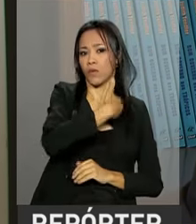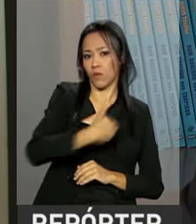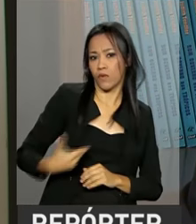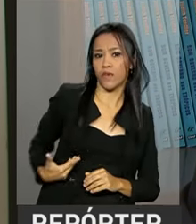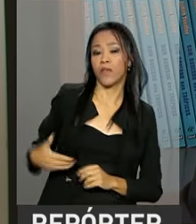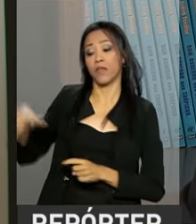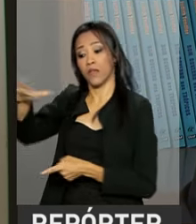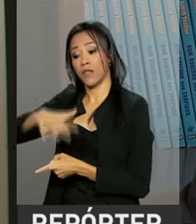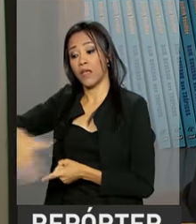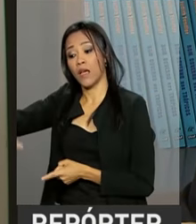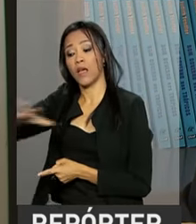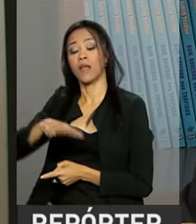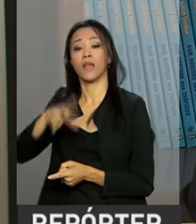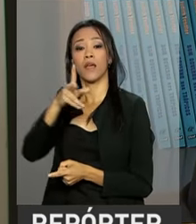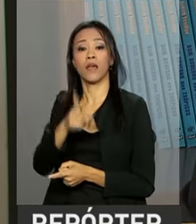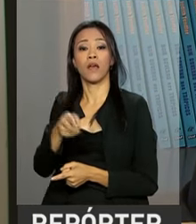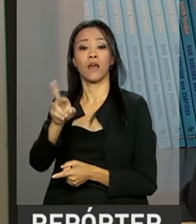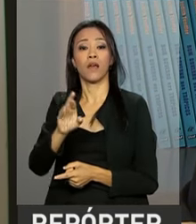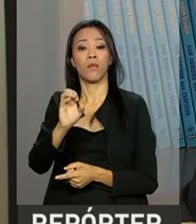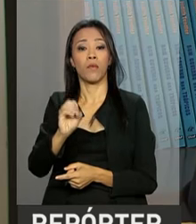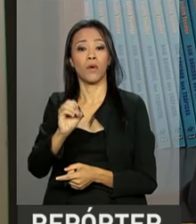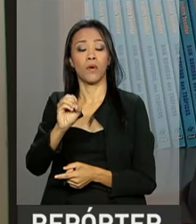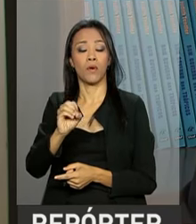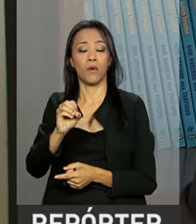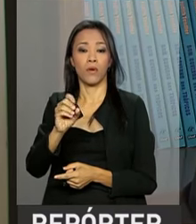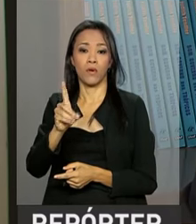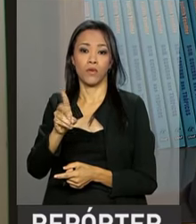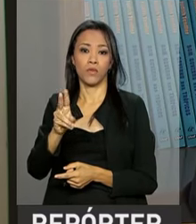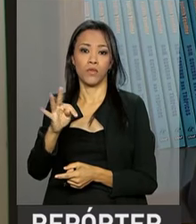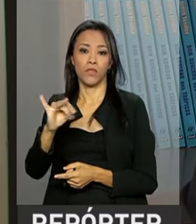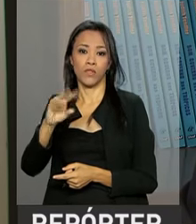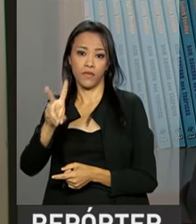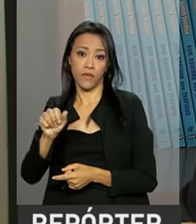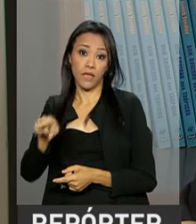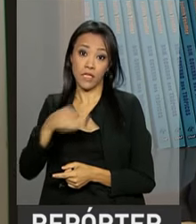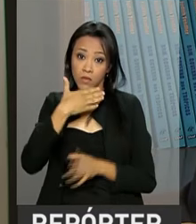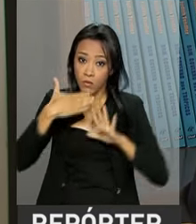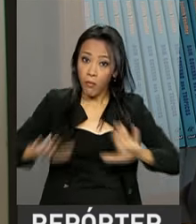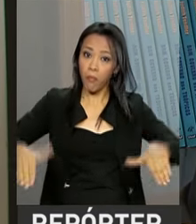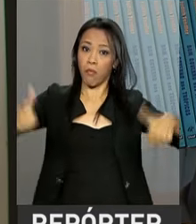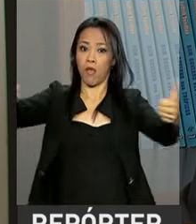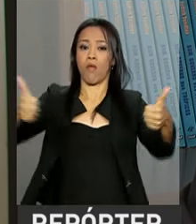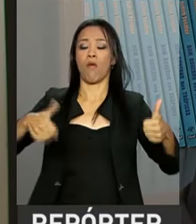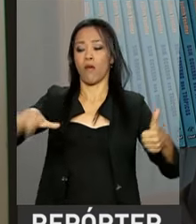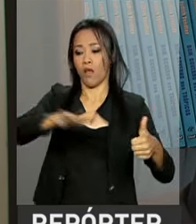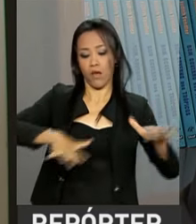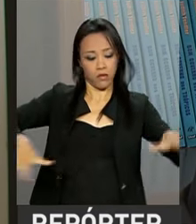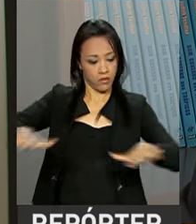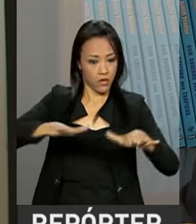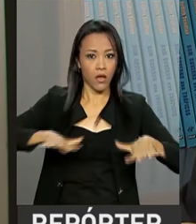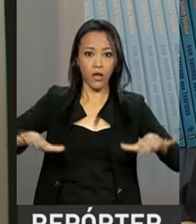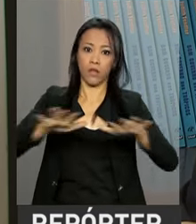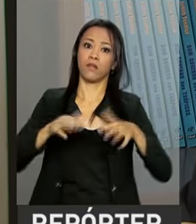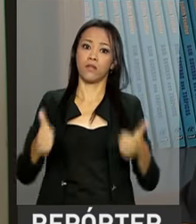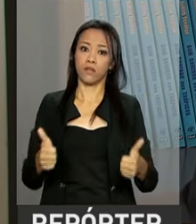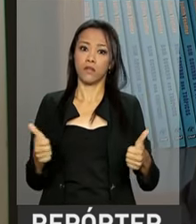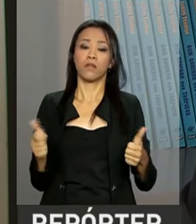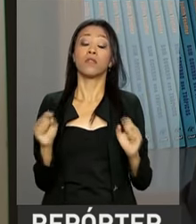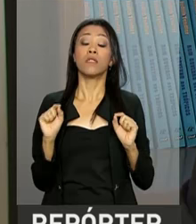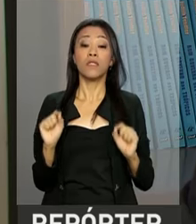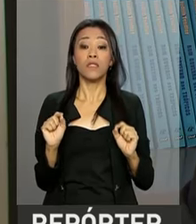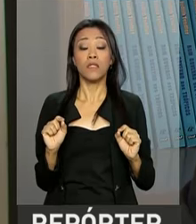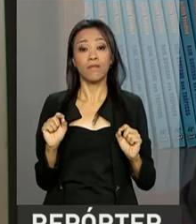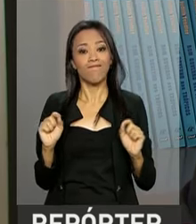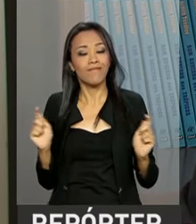da reforma microeconômica elas melhoram o ambiente de negócios reduzir os custos do setor produtivo e criam portanto